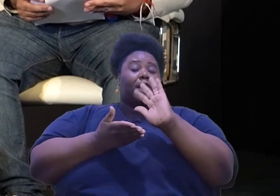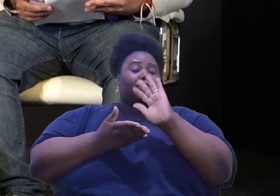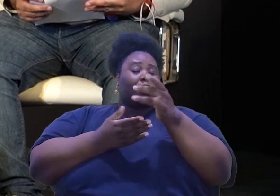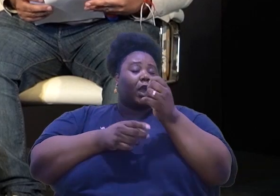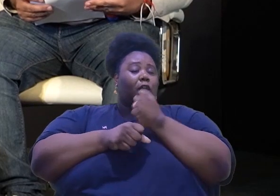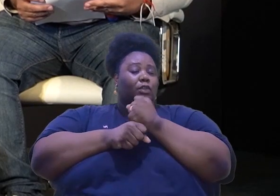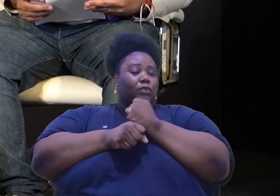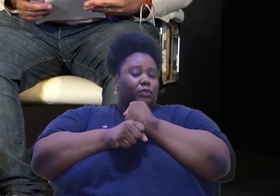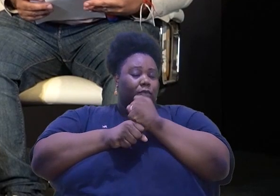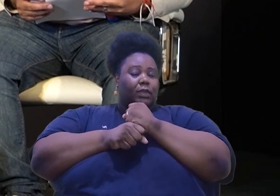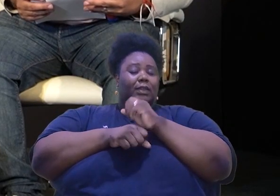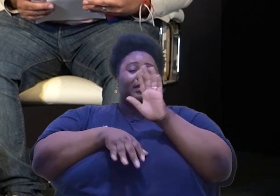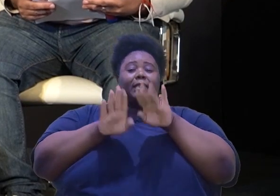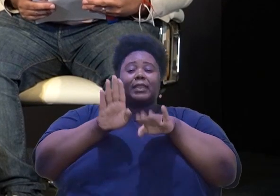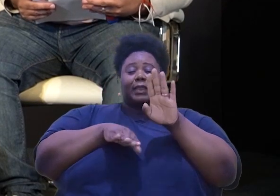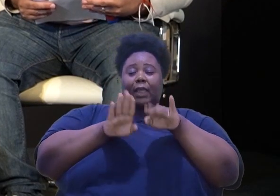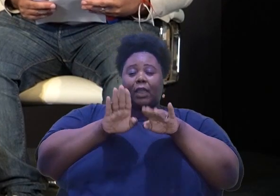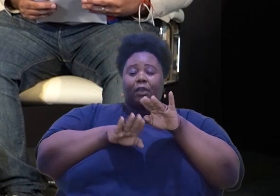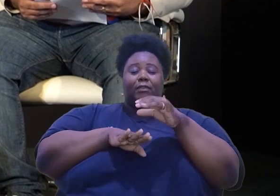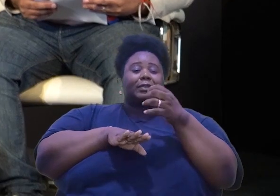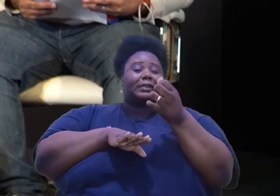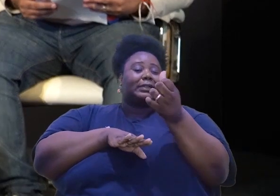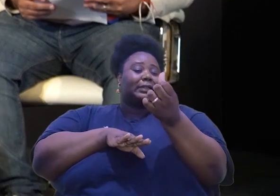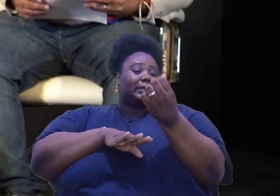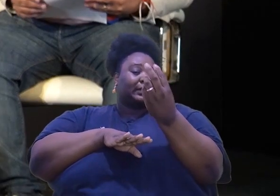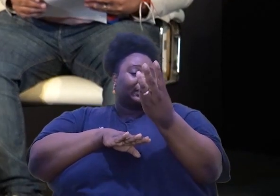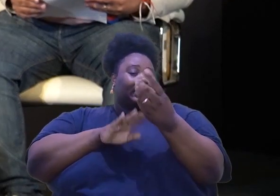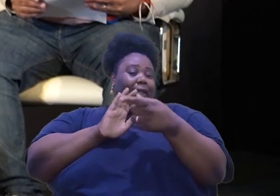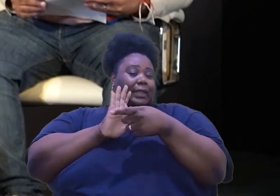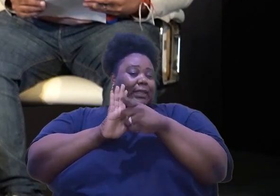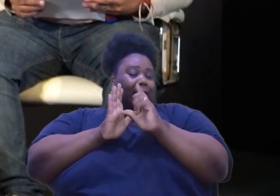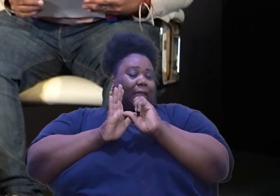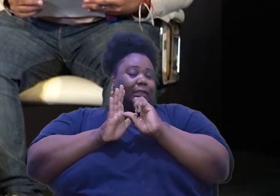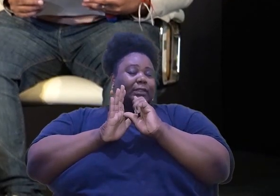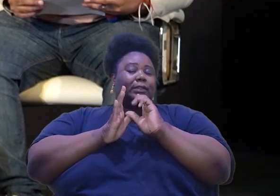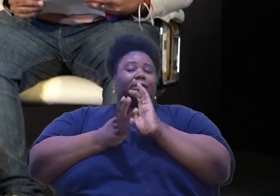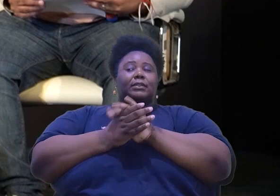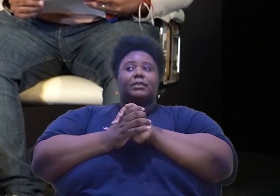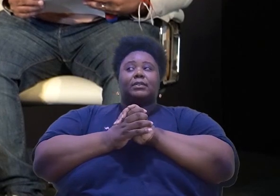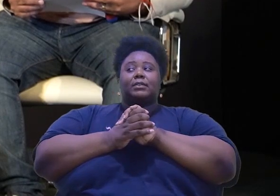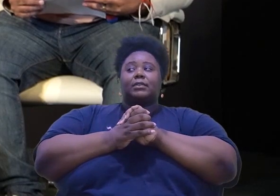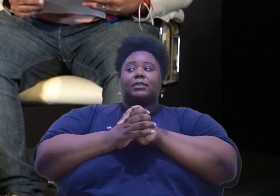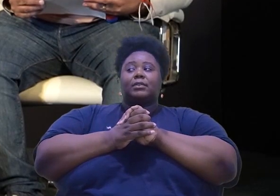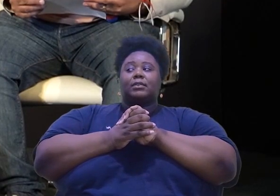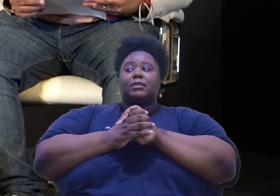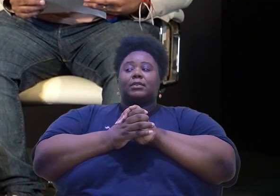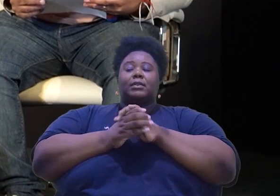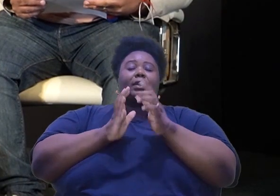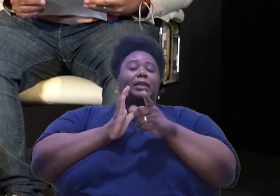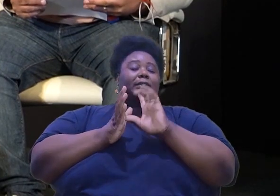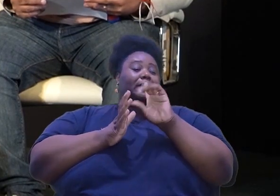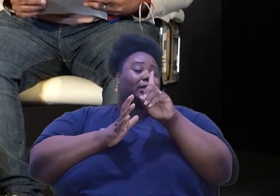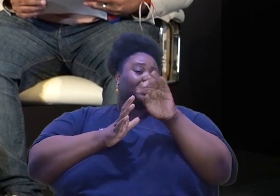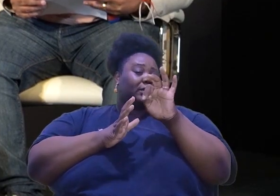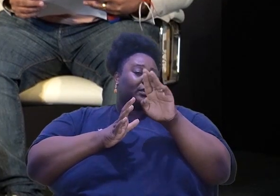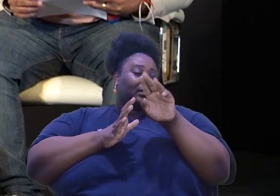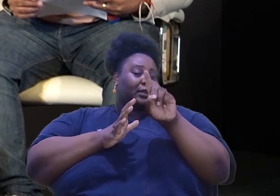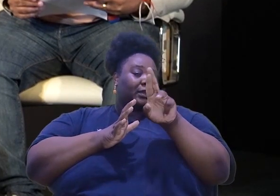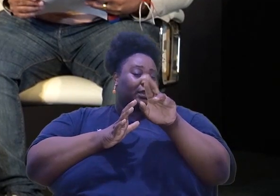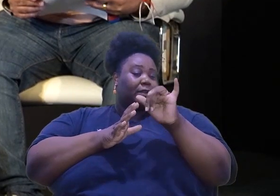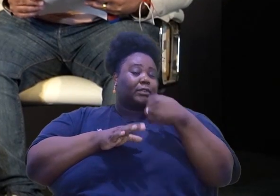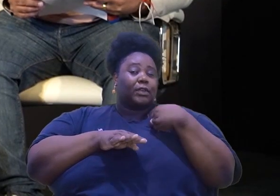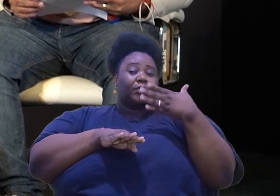anos, talvez, 63, antes da ditadura, sim. Que